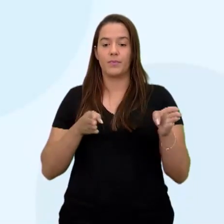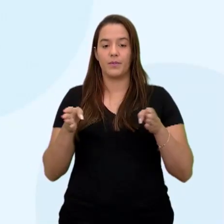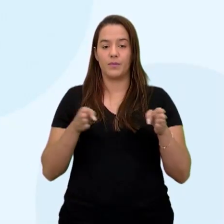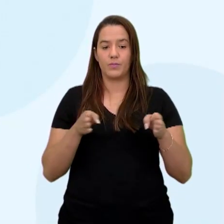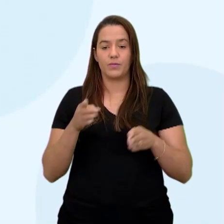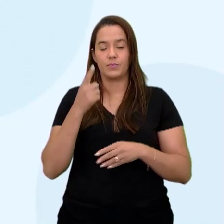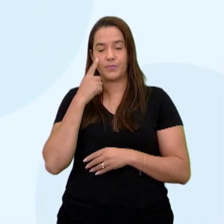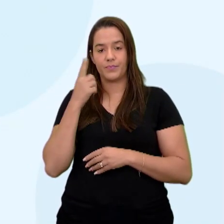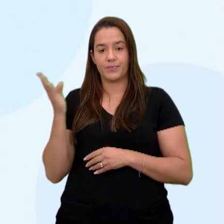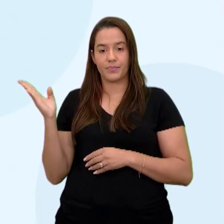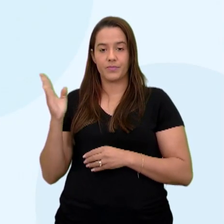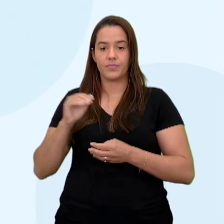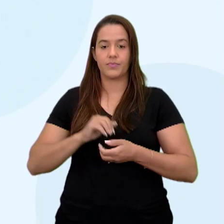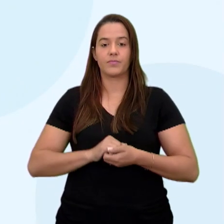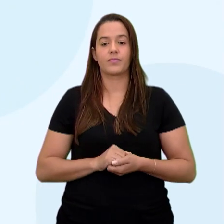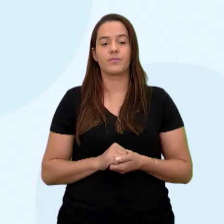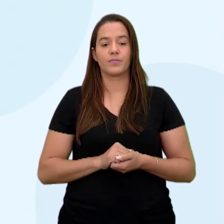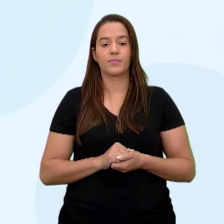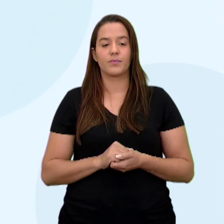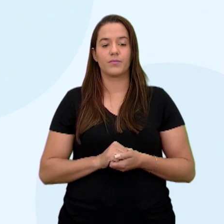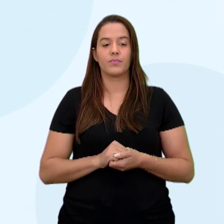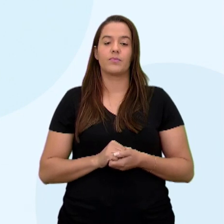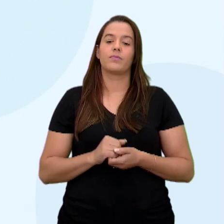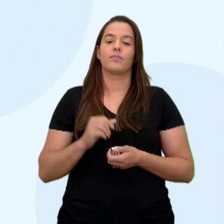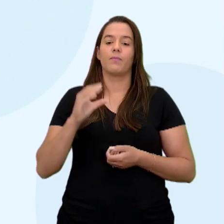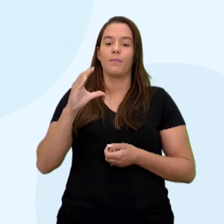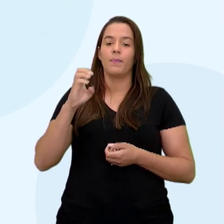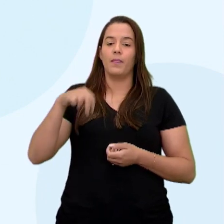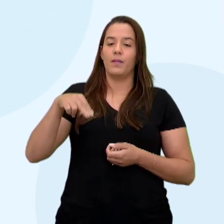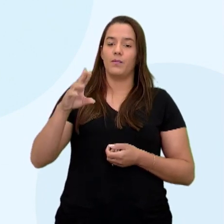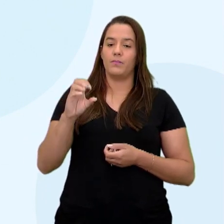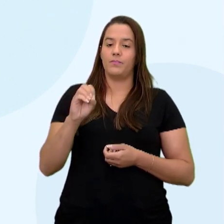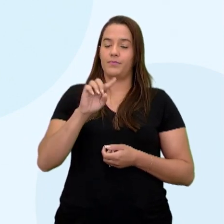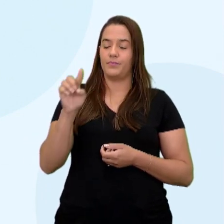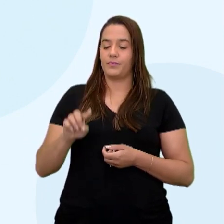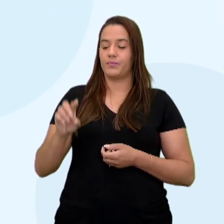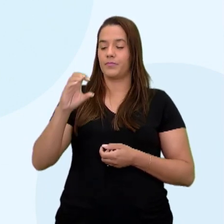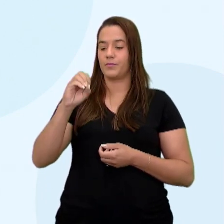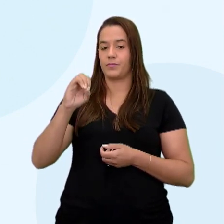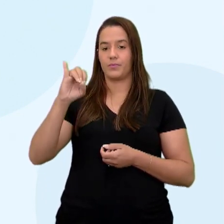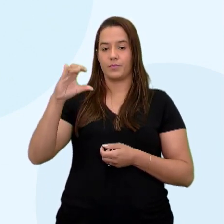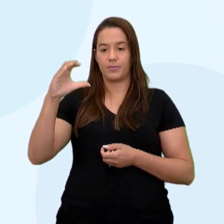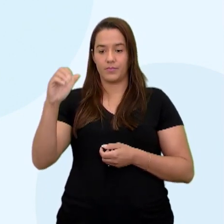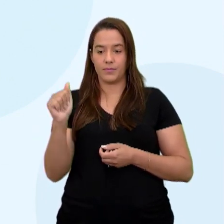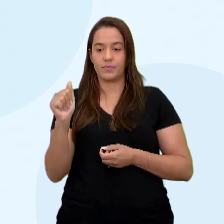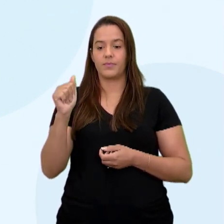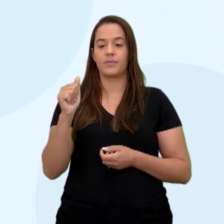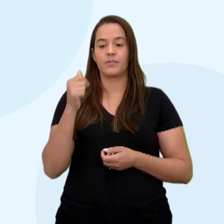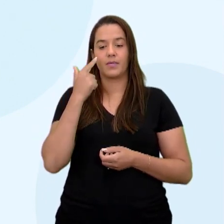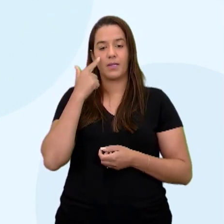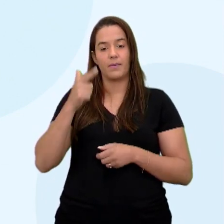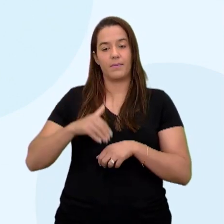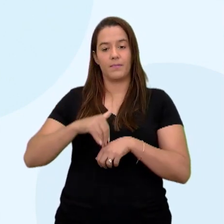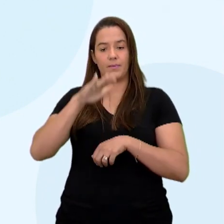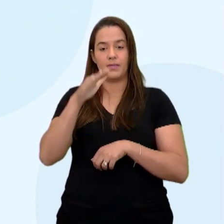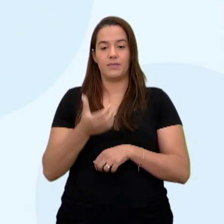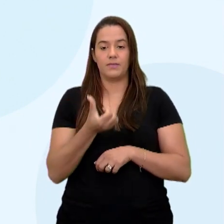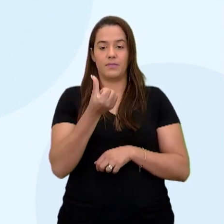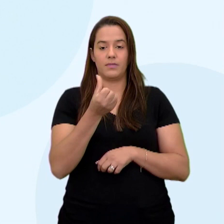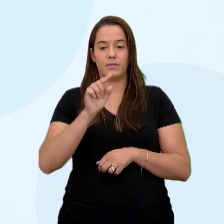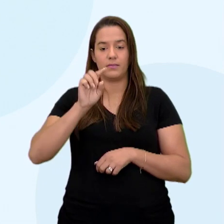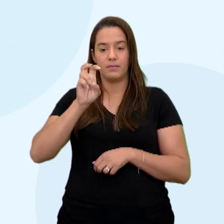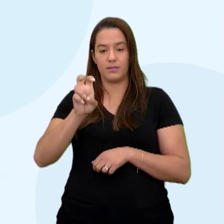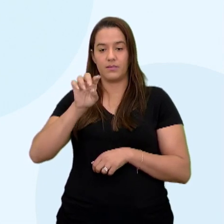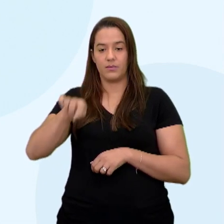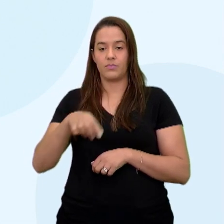Cenozoica, né? Então o Cenozoico é a era geológica que iniciou há mais ou menos 65 milhões e meio de